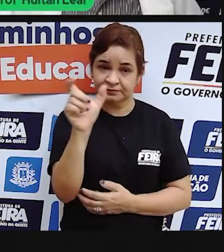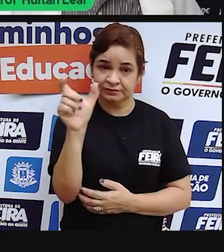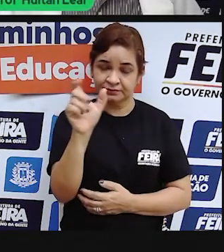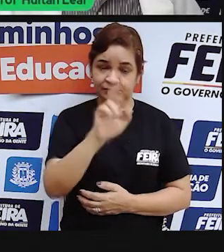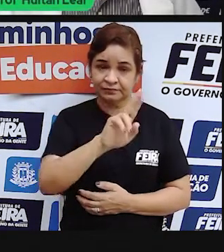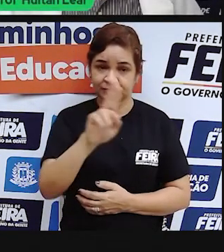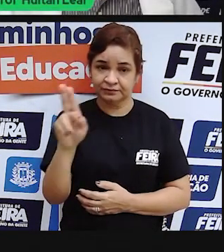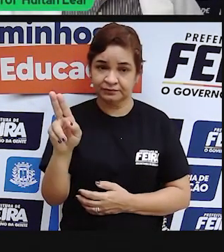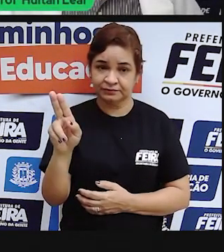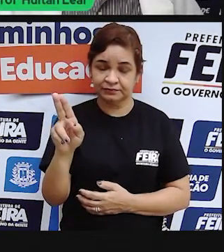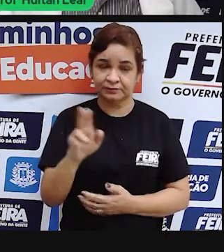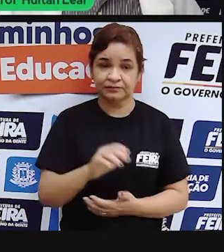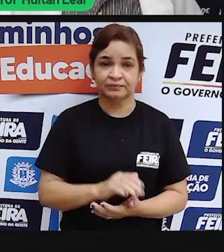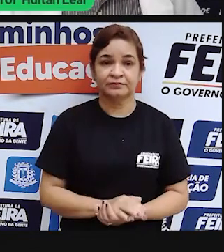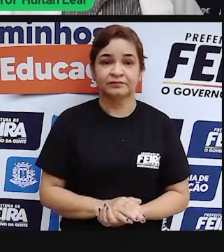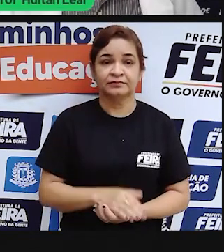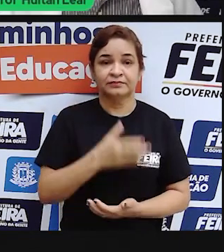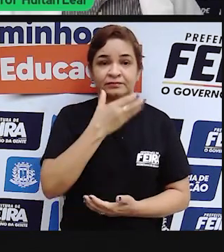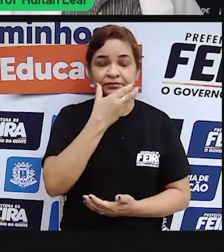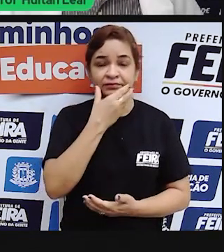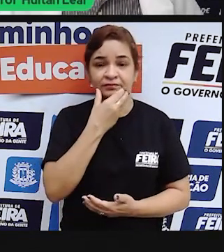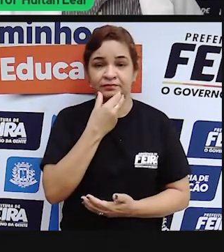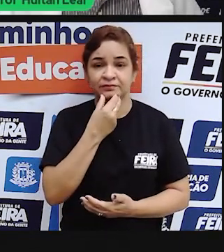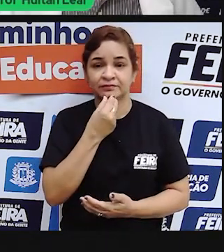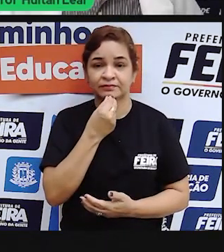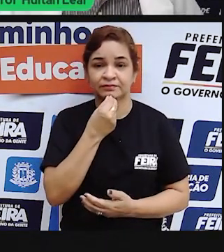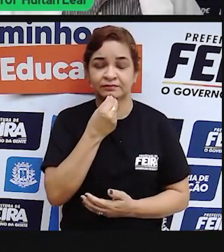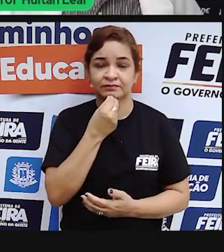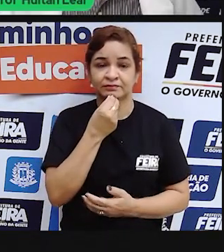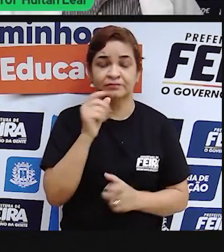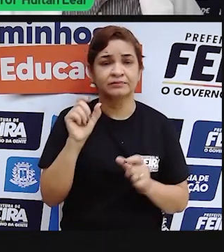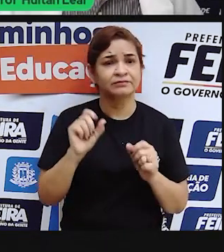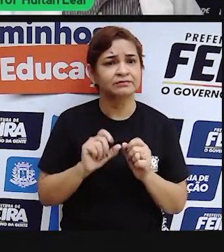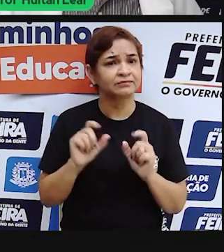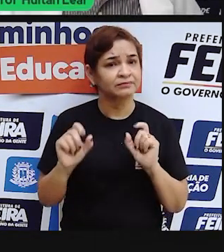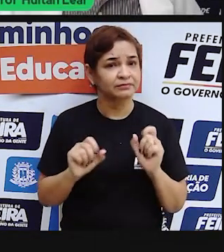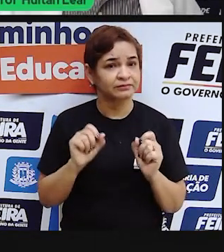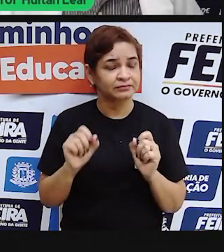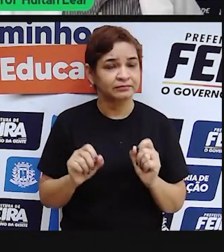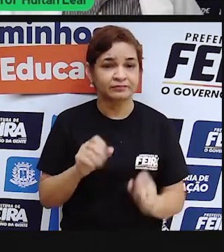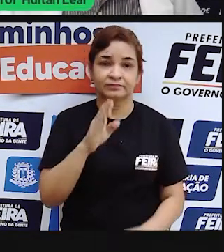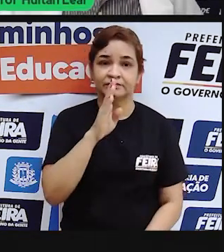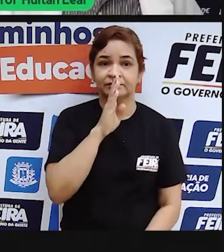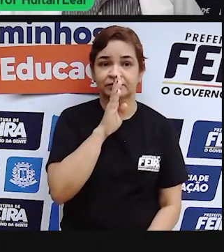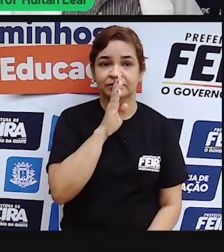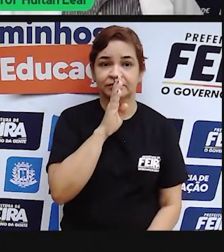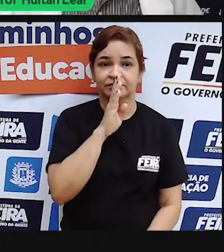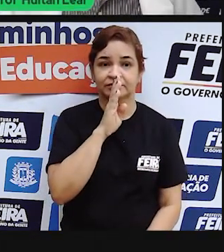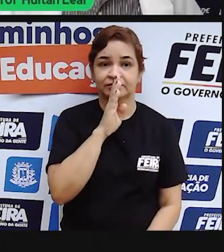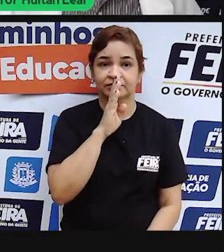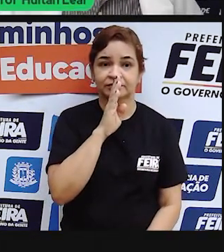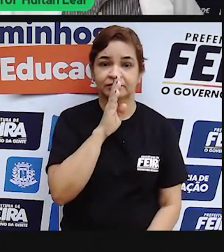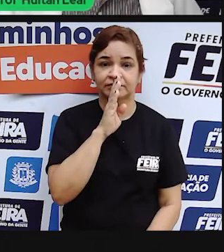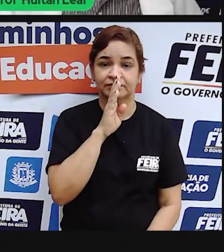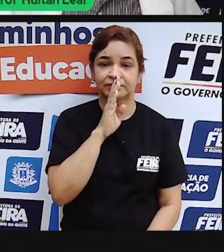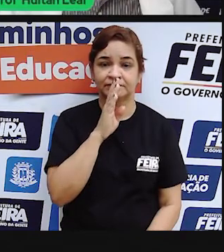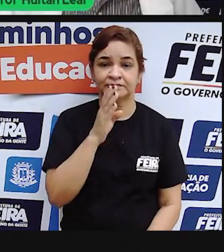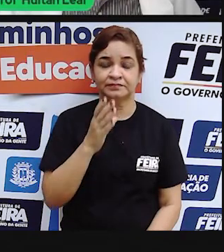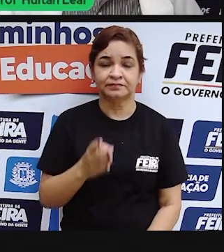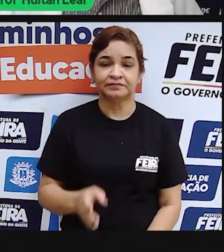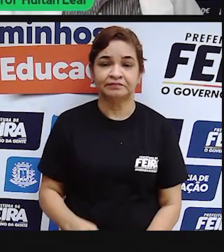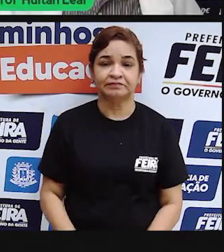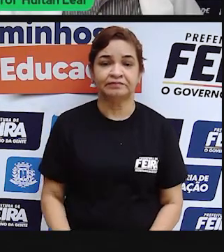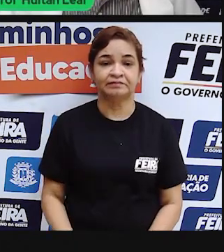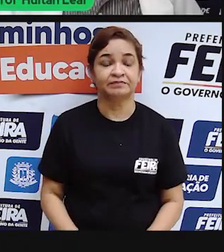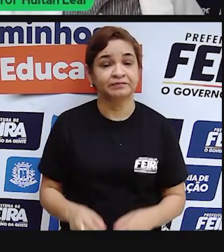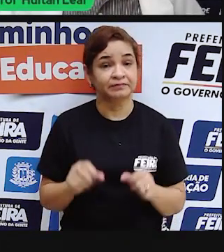uma ação. Qual foi a ação que ele praticou? A ação de ficar calado. Se é que ficar calado